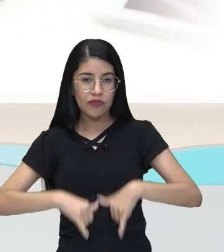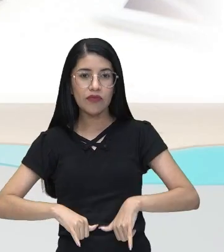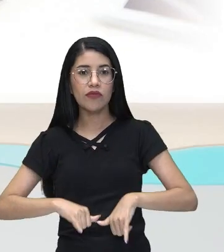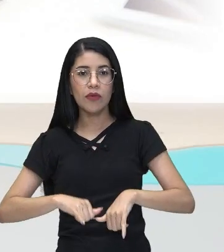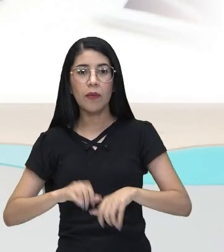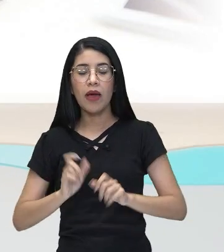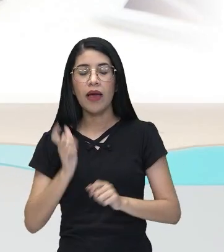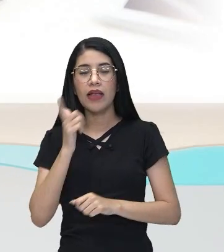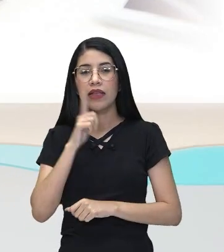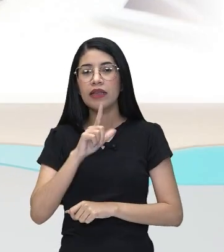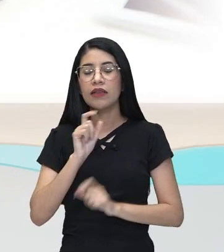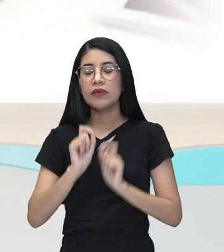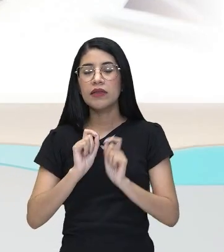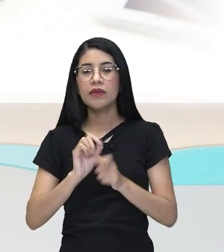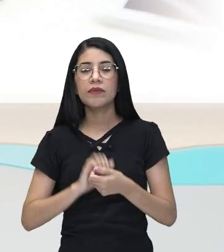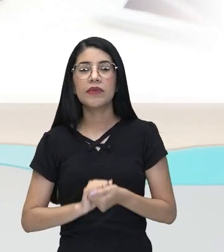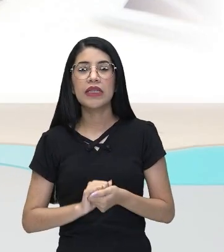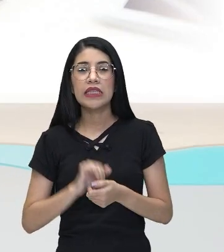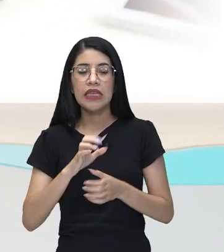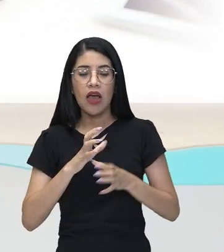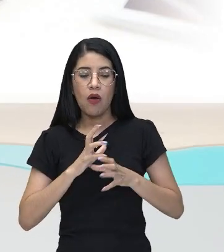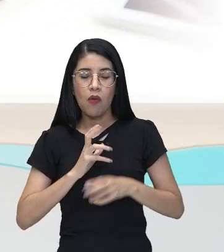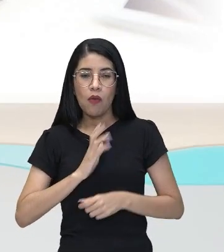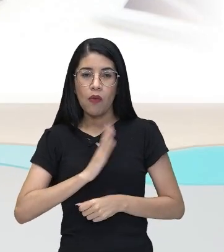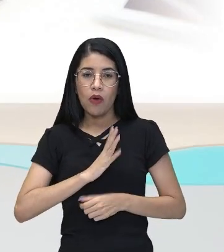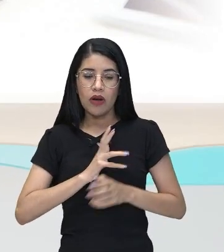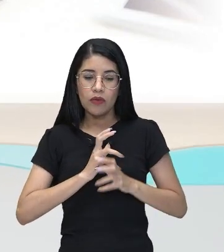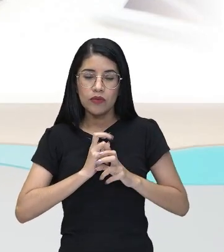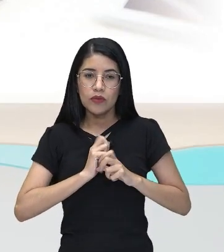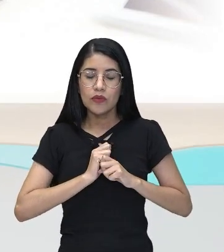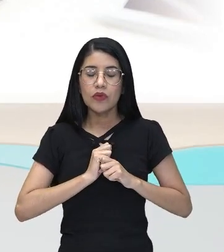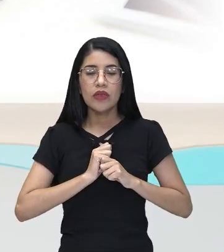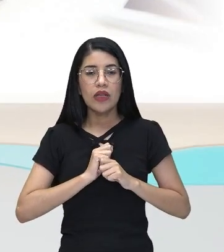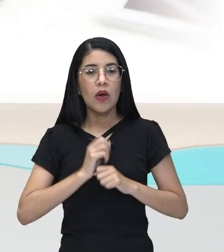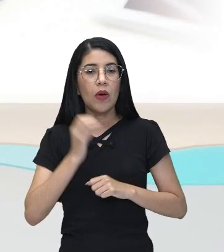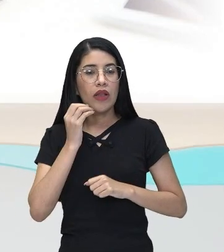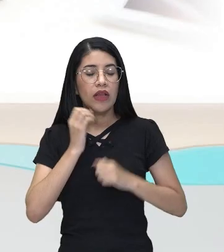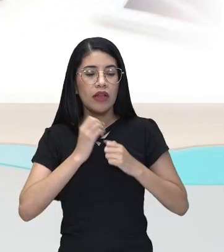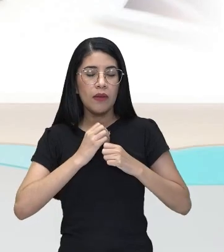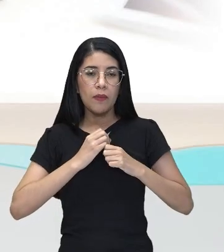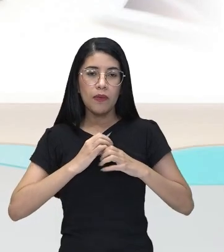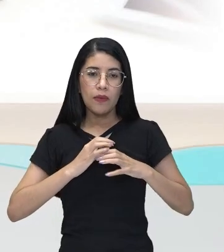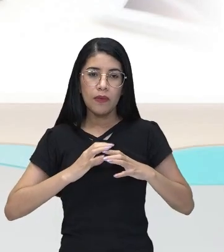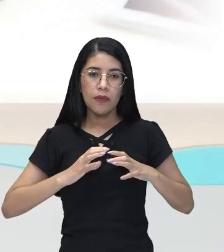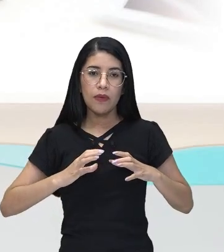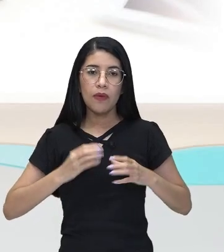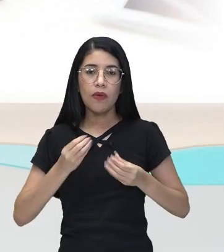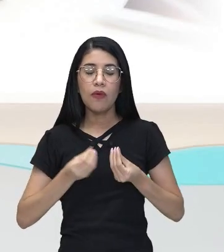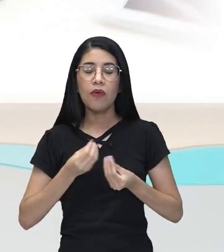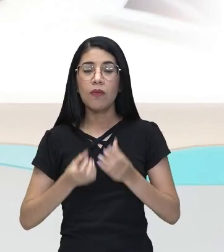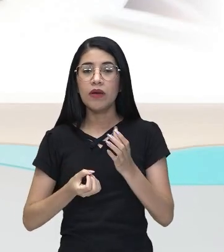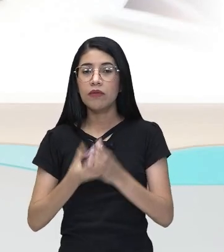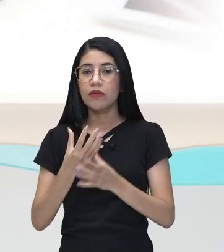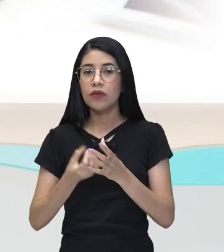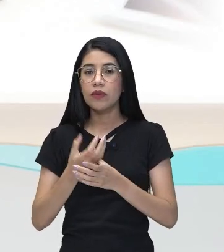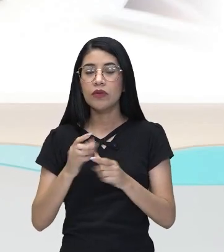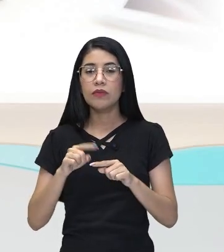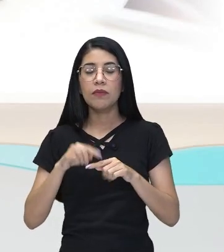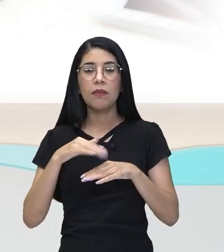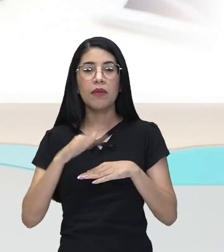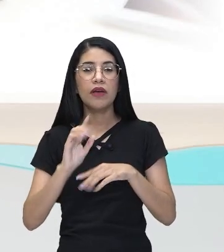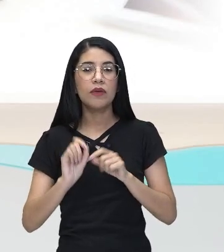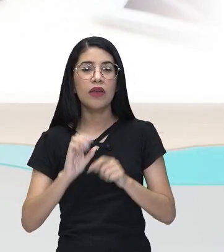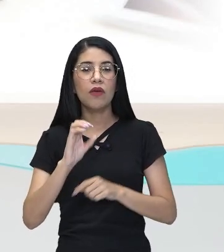seguinte: em vez de ele ficar aqui contraído, né, ele vai tentar relaxar através do quê? Dessa produção aí, ó, desse composto, que